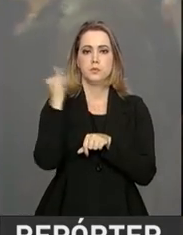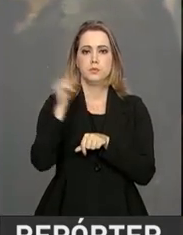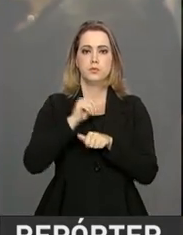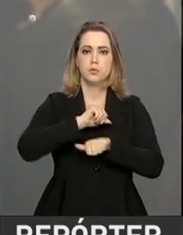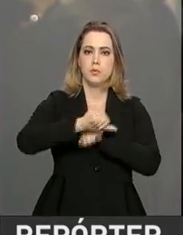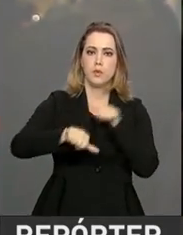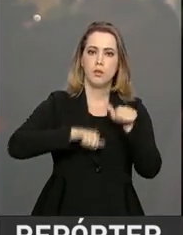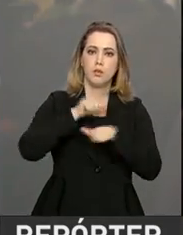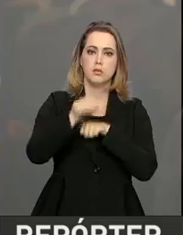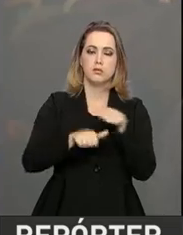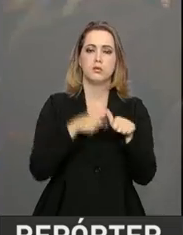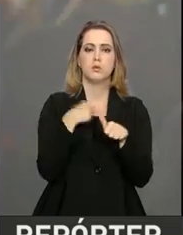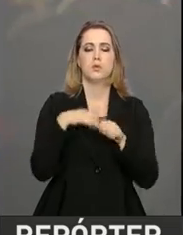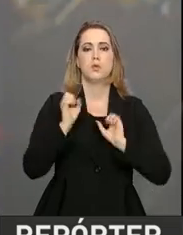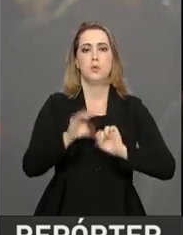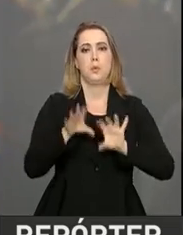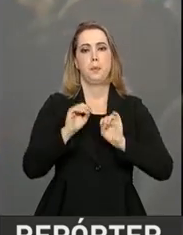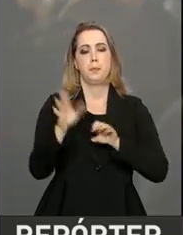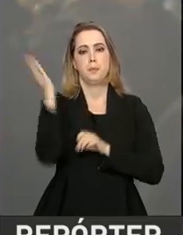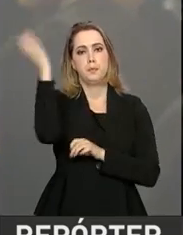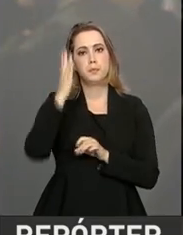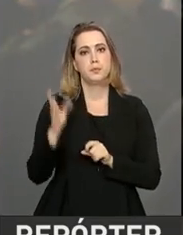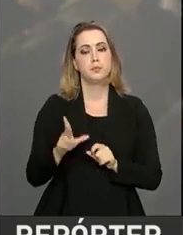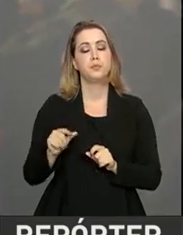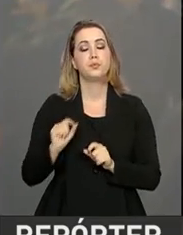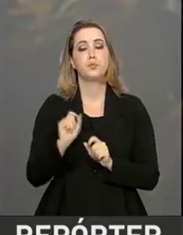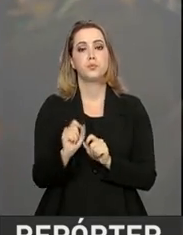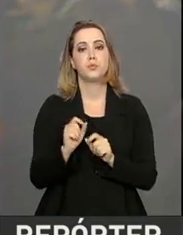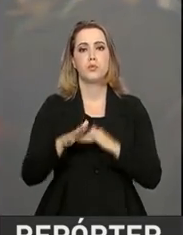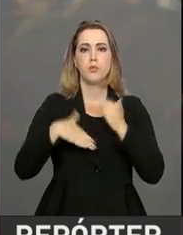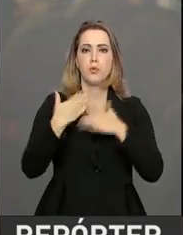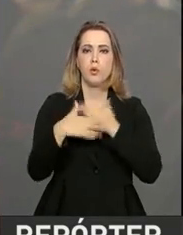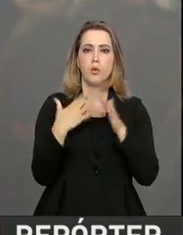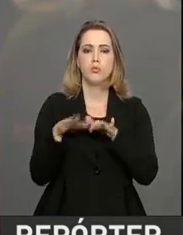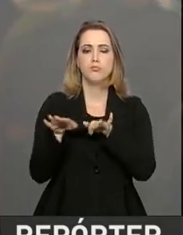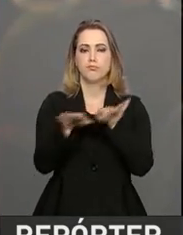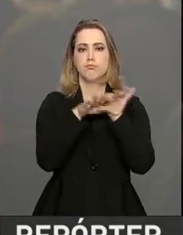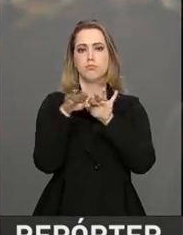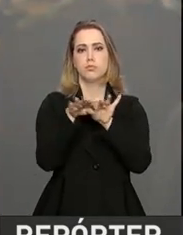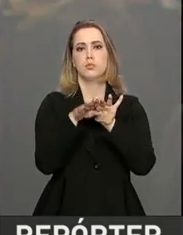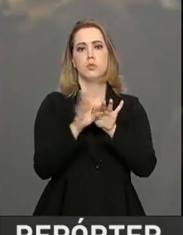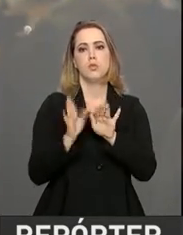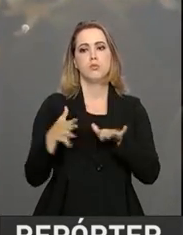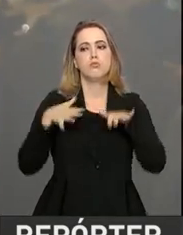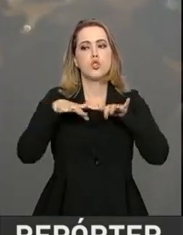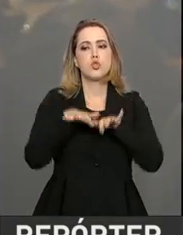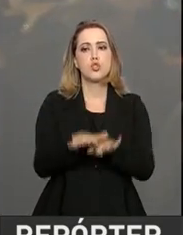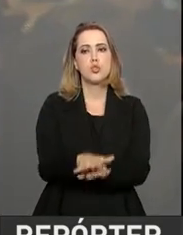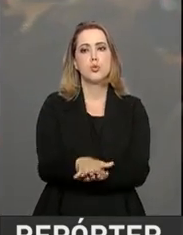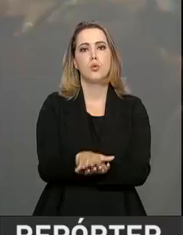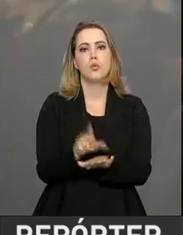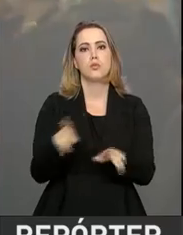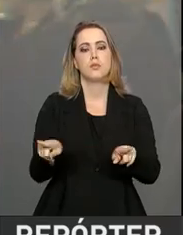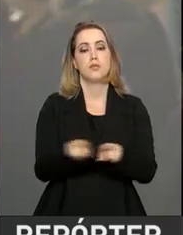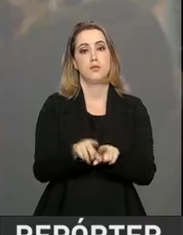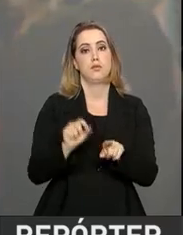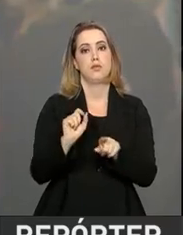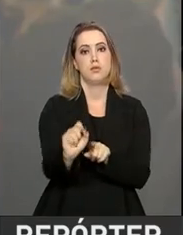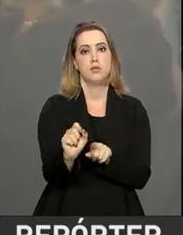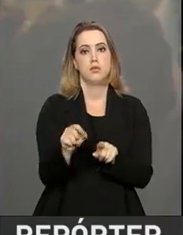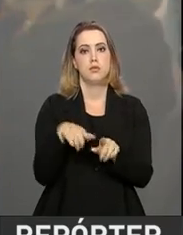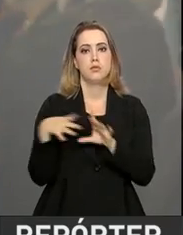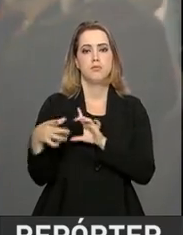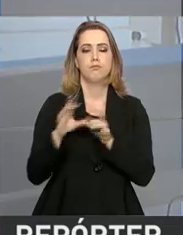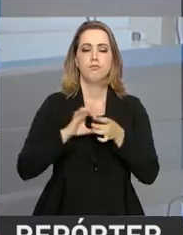transformação da educação do Brasil, num instrumento de desenvolvimento mesmo, de democracia e de inclusão e de emancipação,